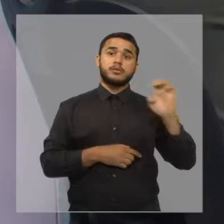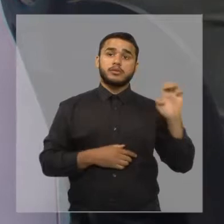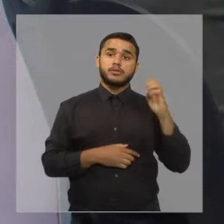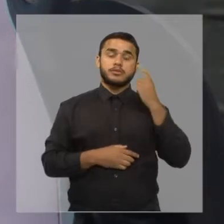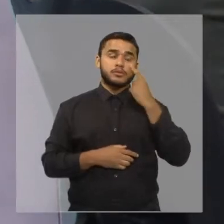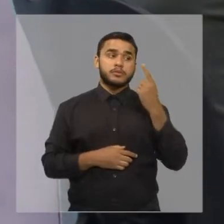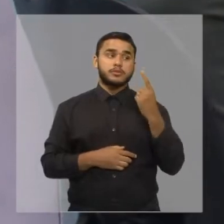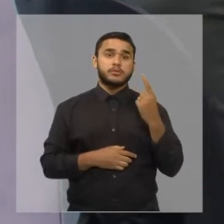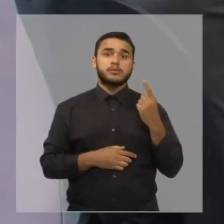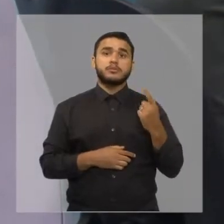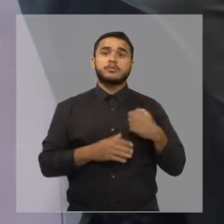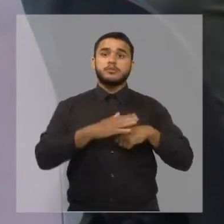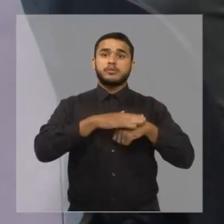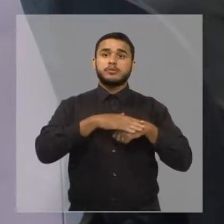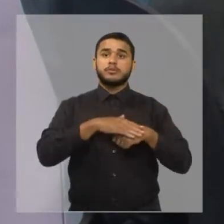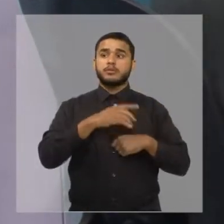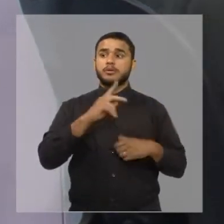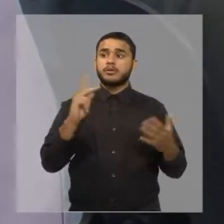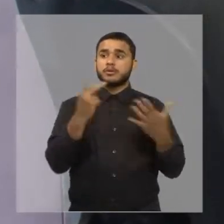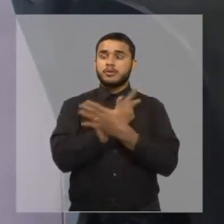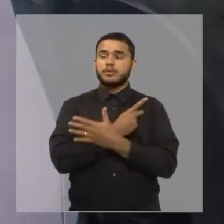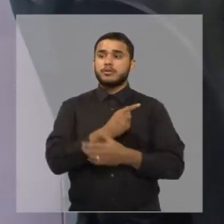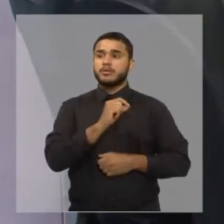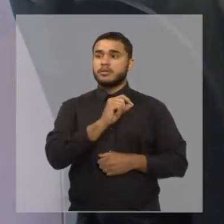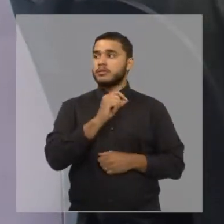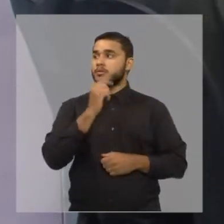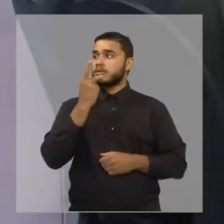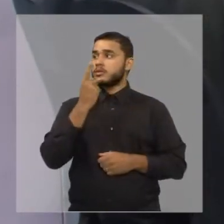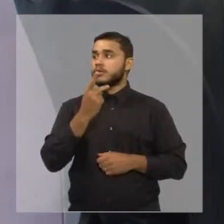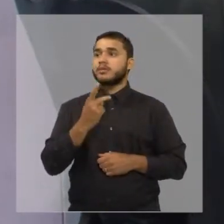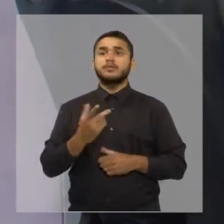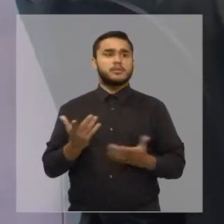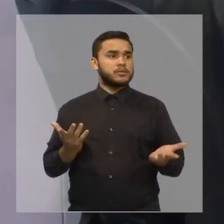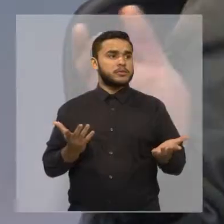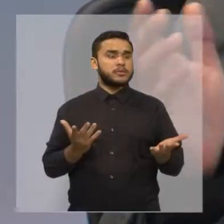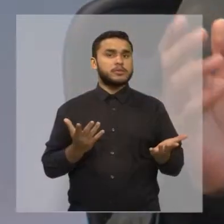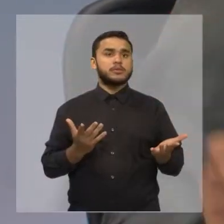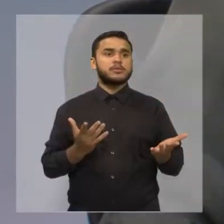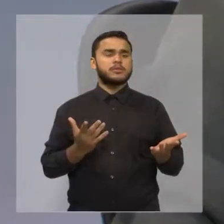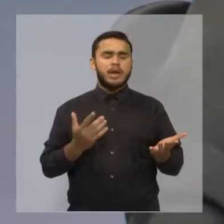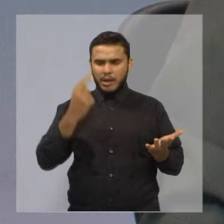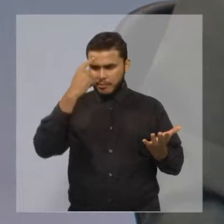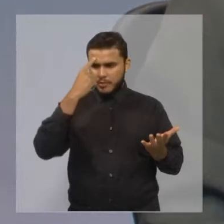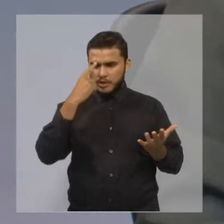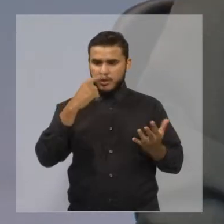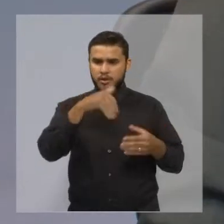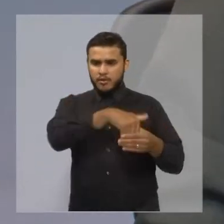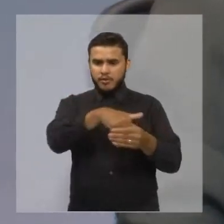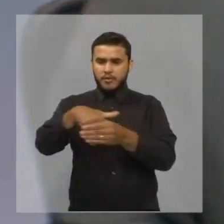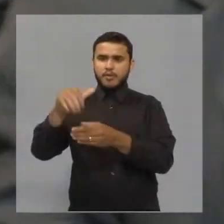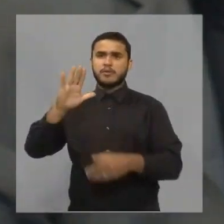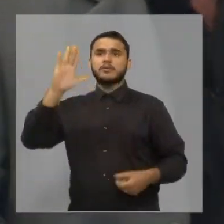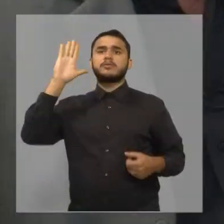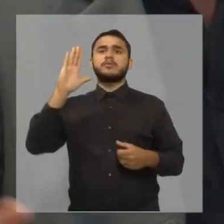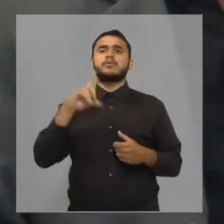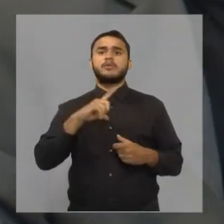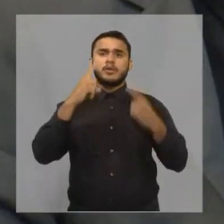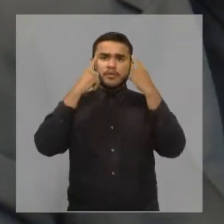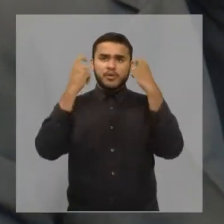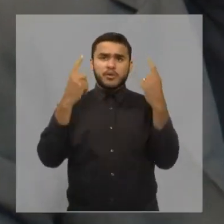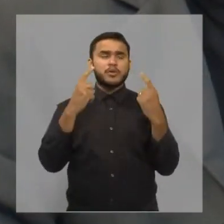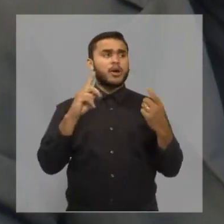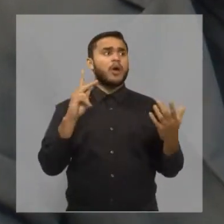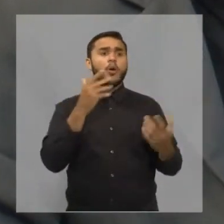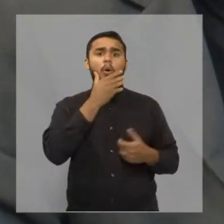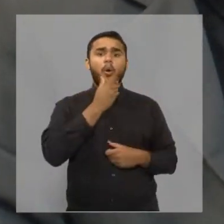a defesa do desacerto desse. Agora chega... Deixa eu fazer o Vai falar em campanha que não houve violência contra o Bolsonaro na campanha. Nós